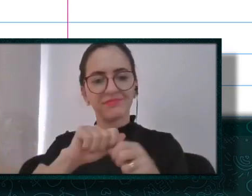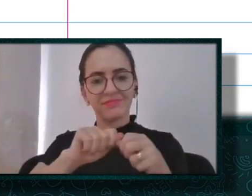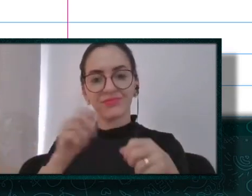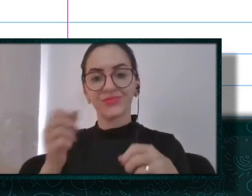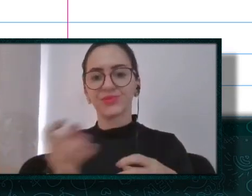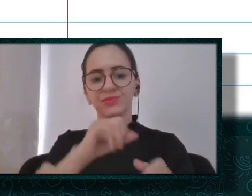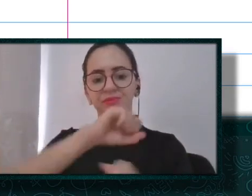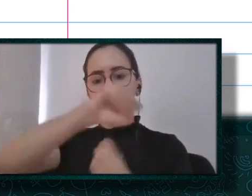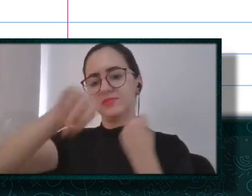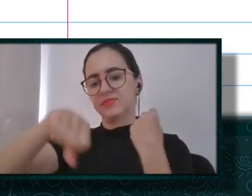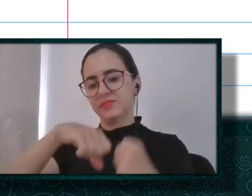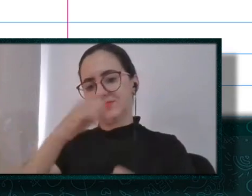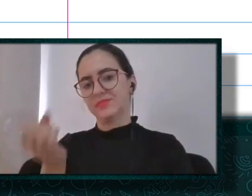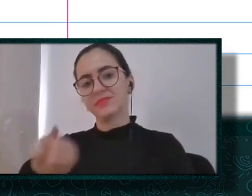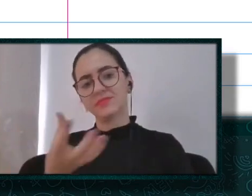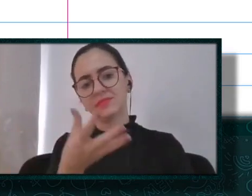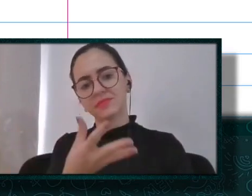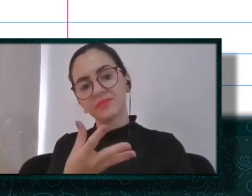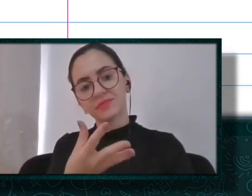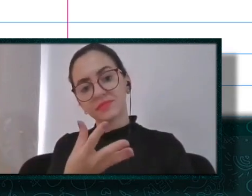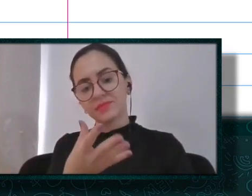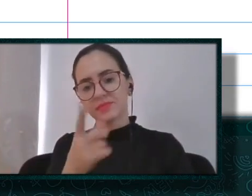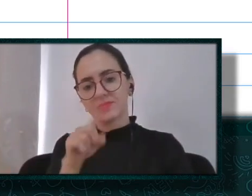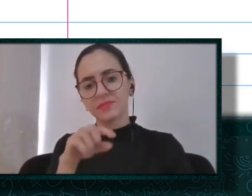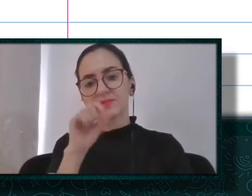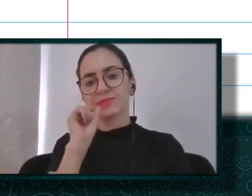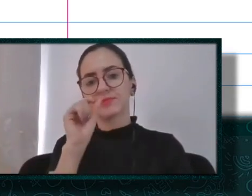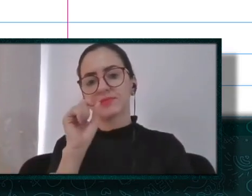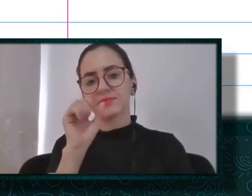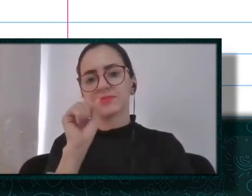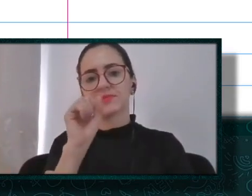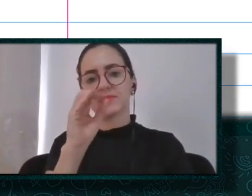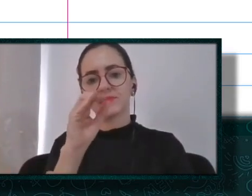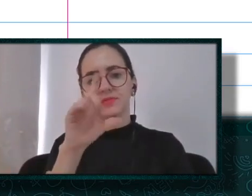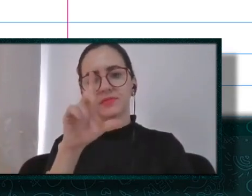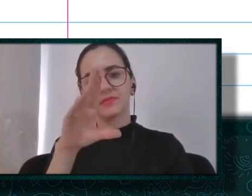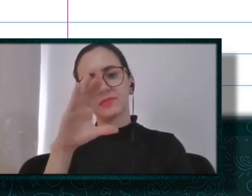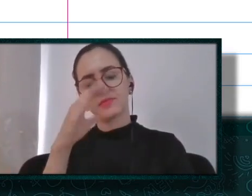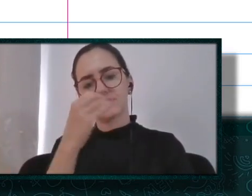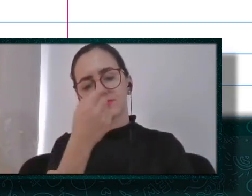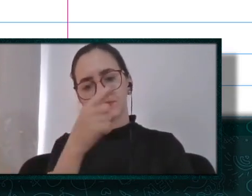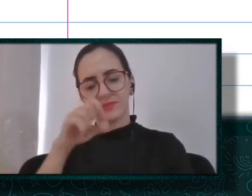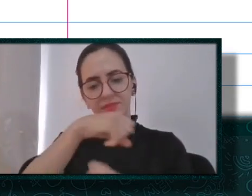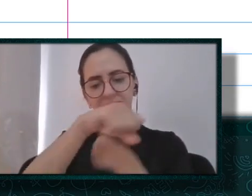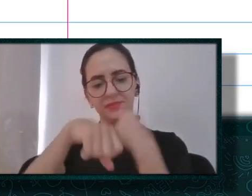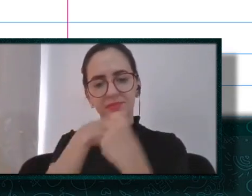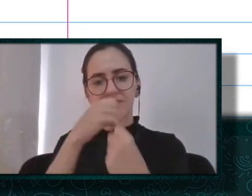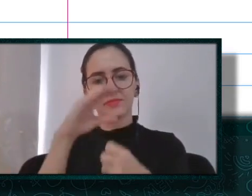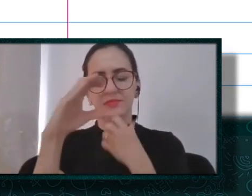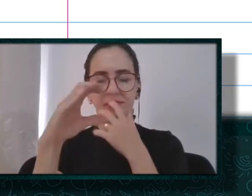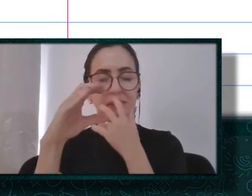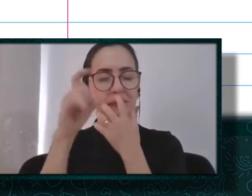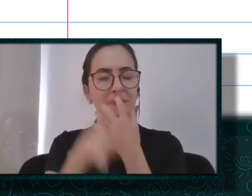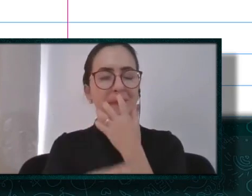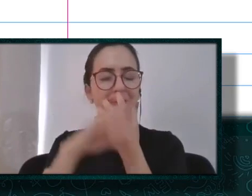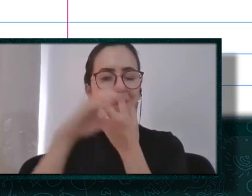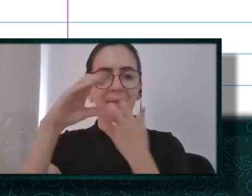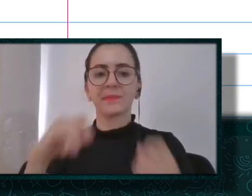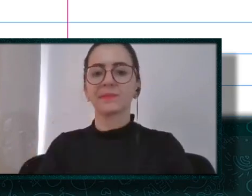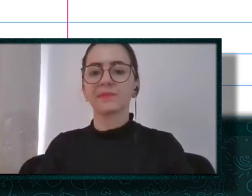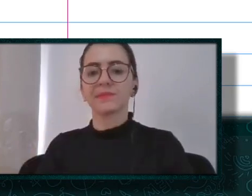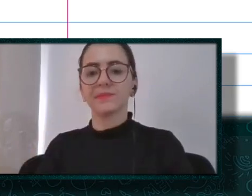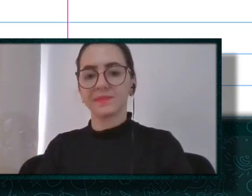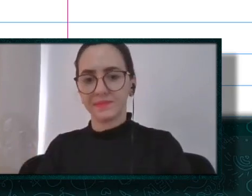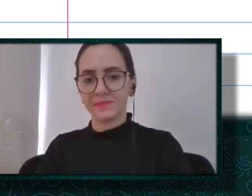Nessa solução C, eu vou ter a concentração do produto que está em A, que vai ser 50 gramas por litro. Eu vou ter